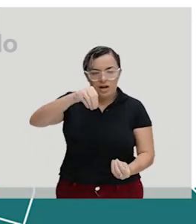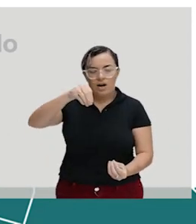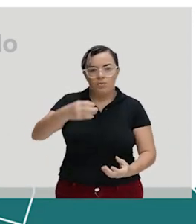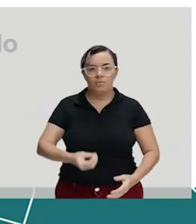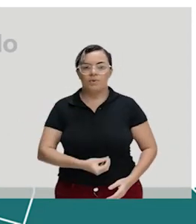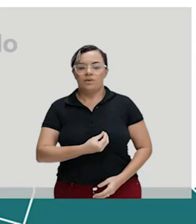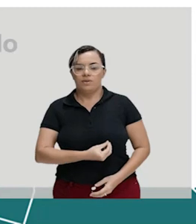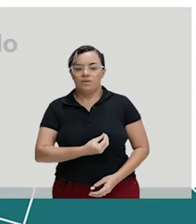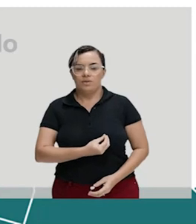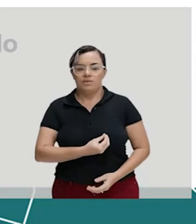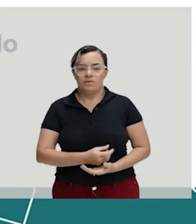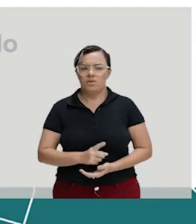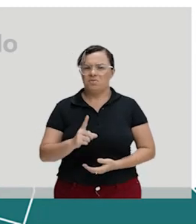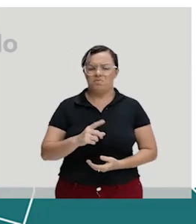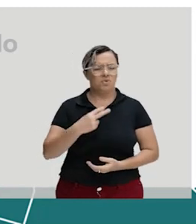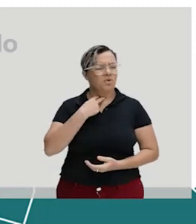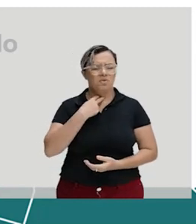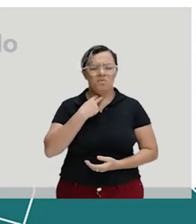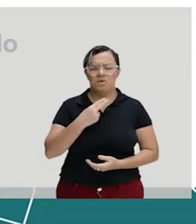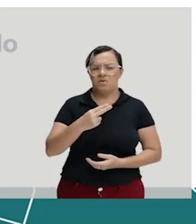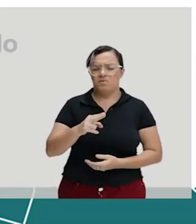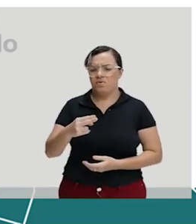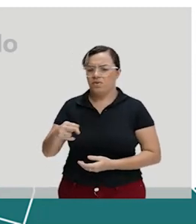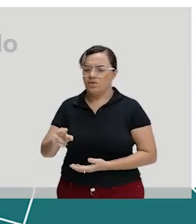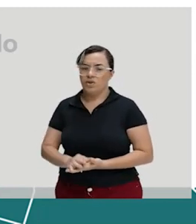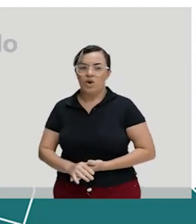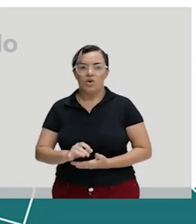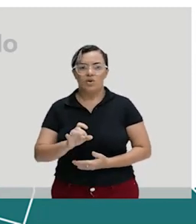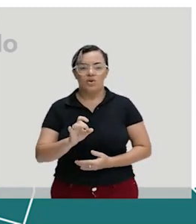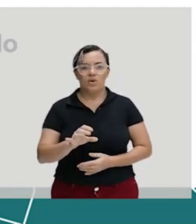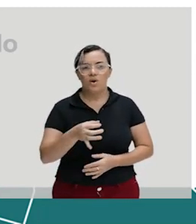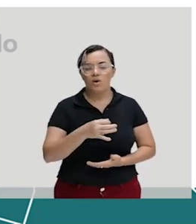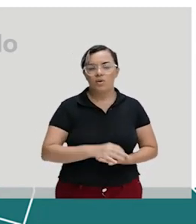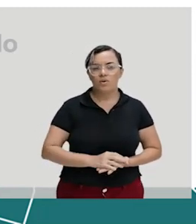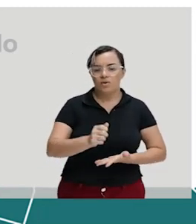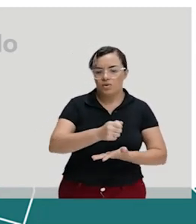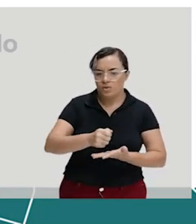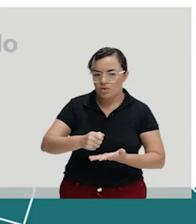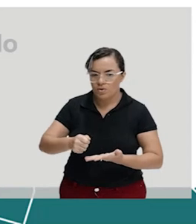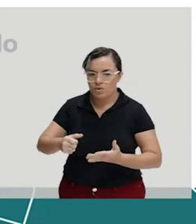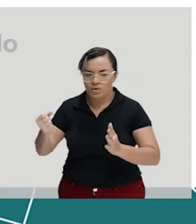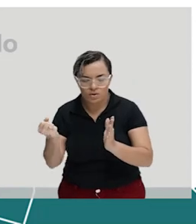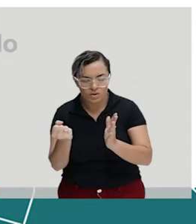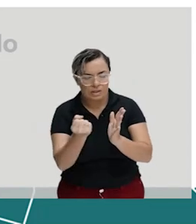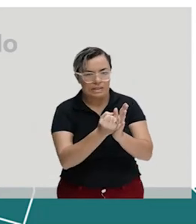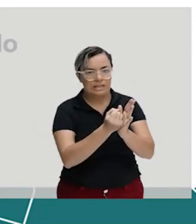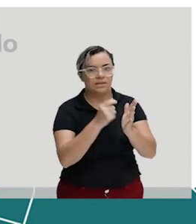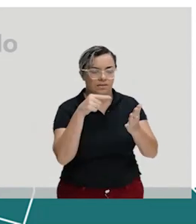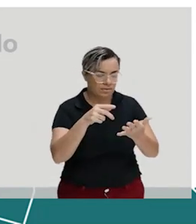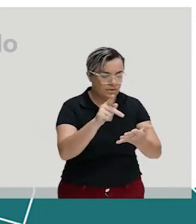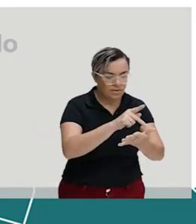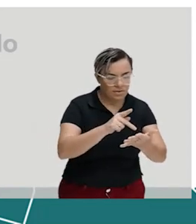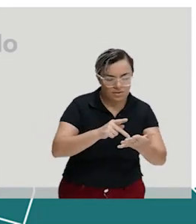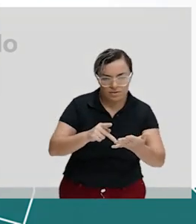os nomear deve apenas sugeri-las usando o som e o símbolo pra poesia